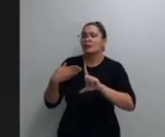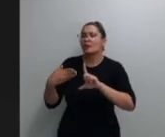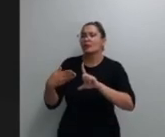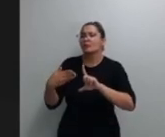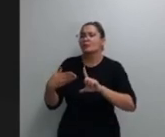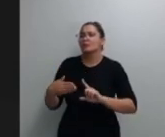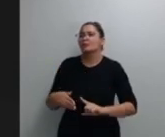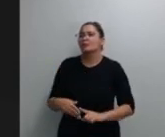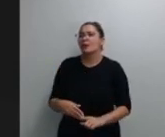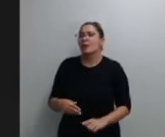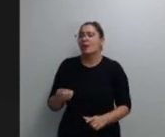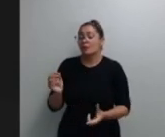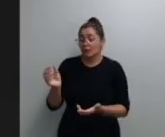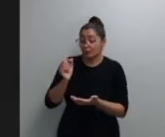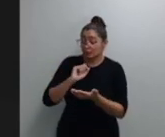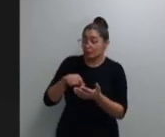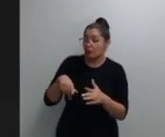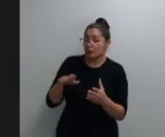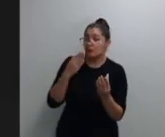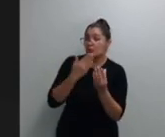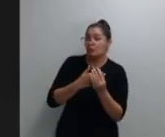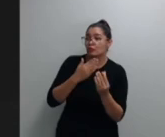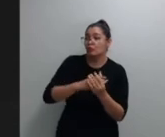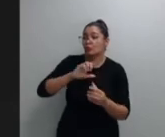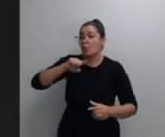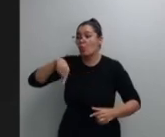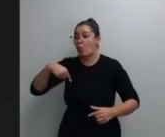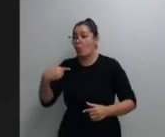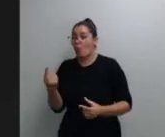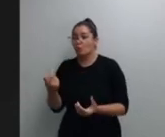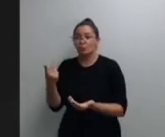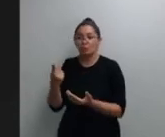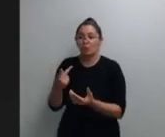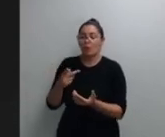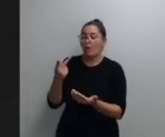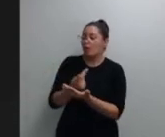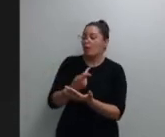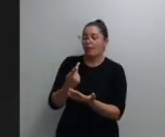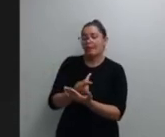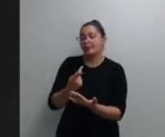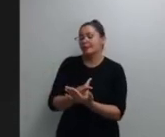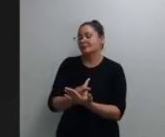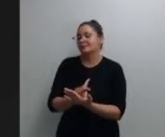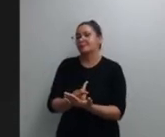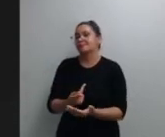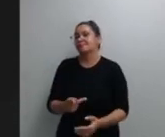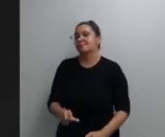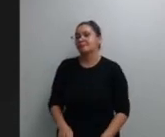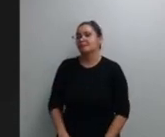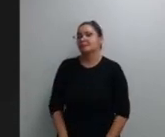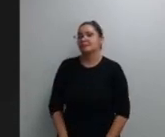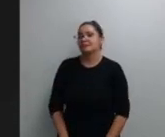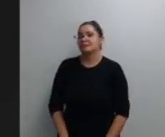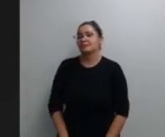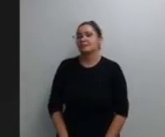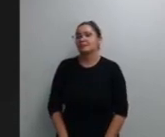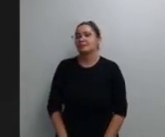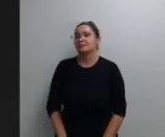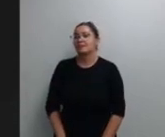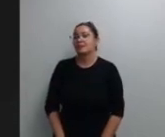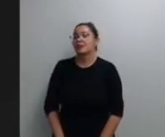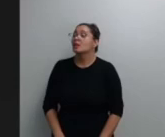nisso era para fazer nesse e eu fiz nesse outro porque as partes eram as mesmas seria